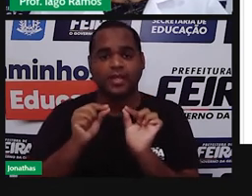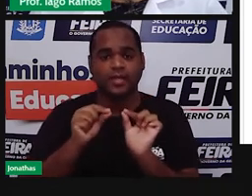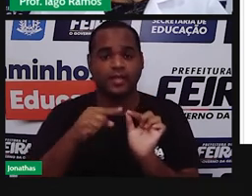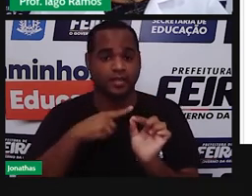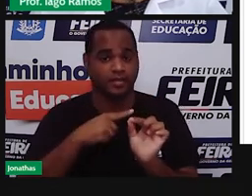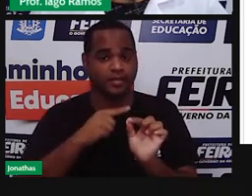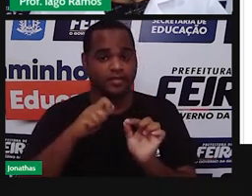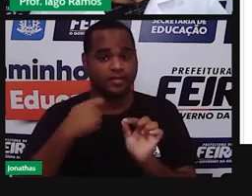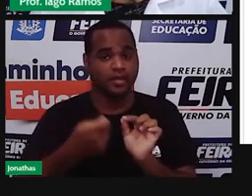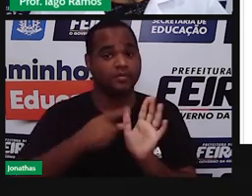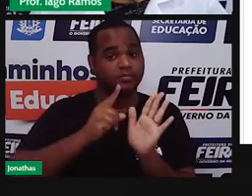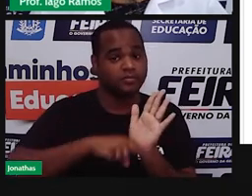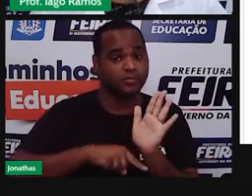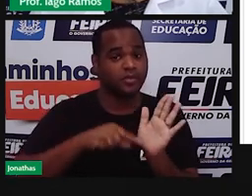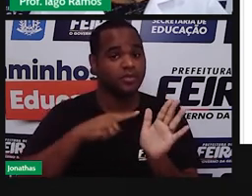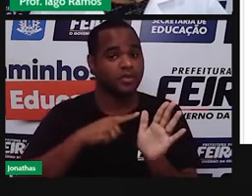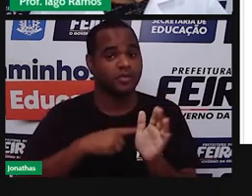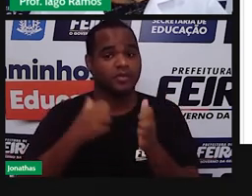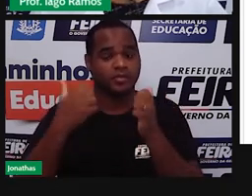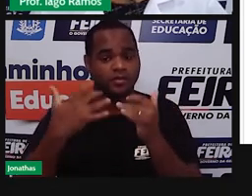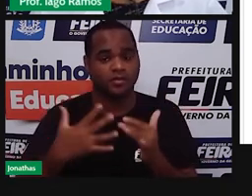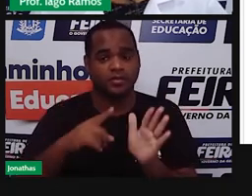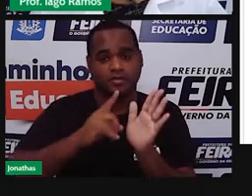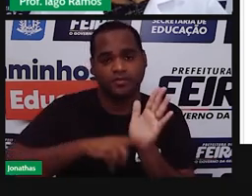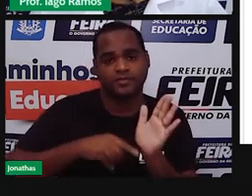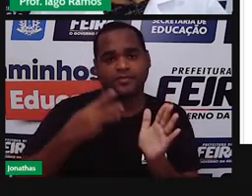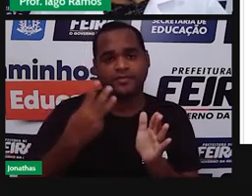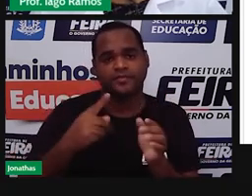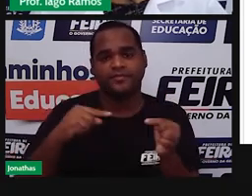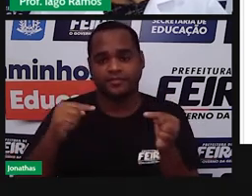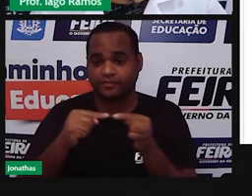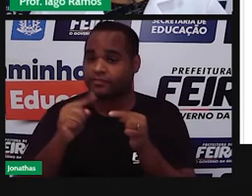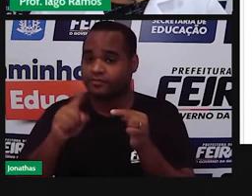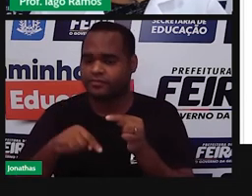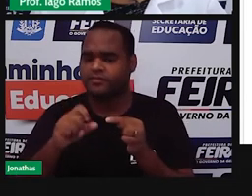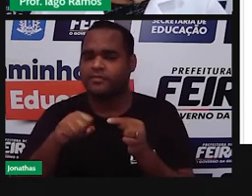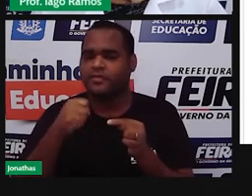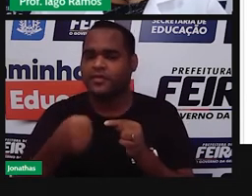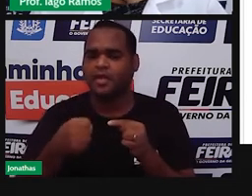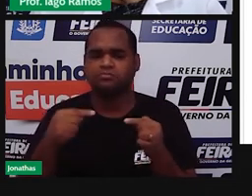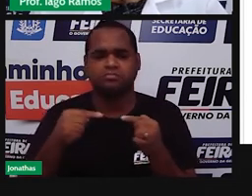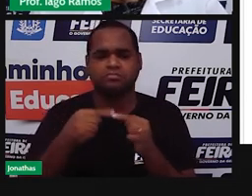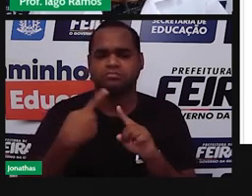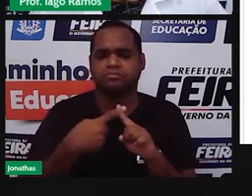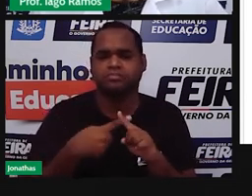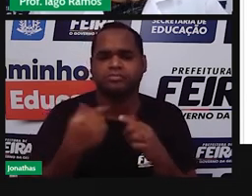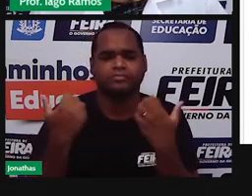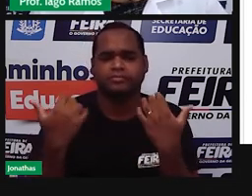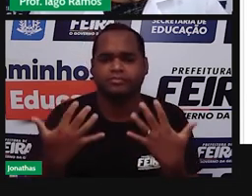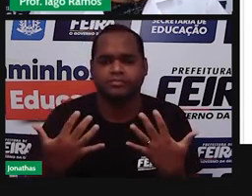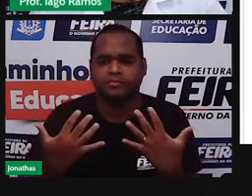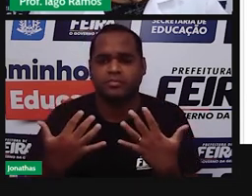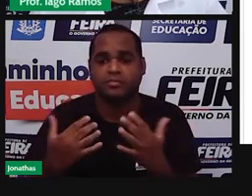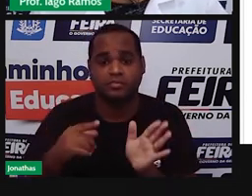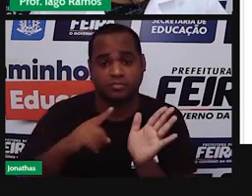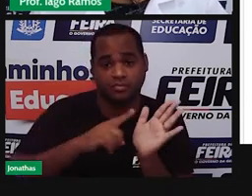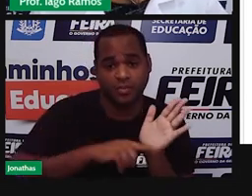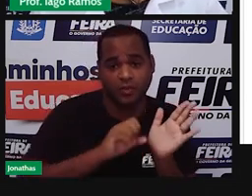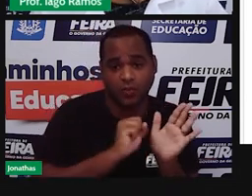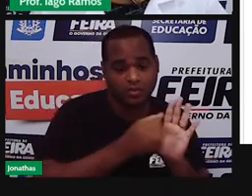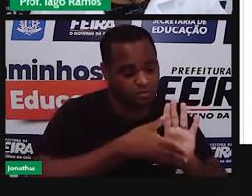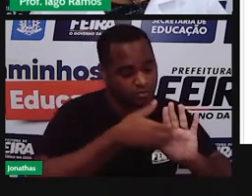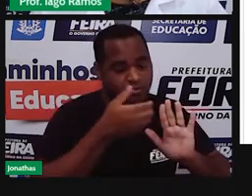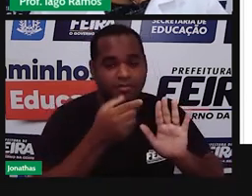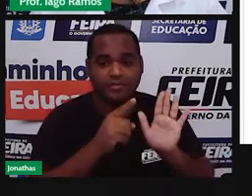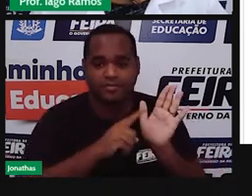Está com sinal de negativo, o daqui, o menos 3, está com sinal de negativo. O que é que isso significa? Menos 8, se a gente tira